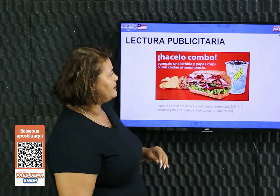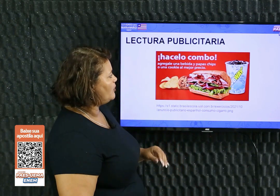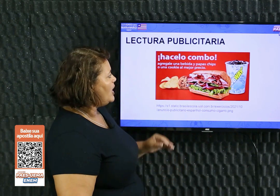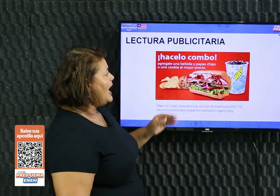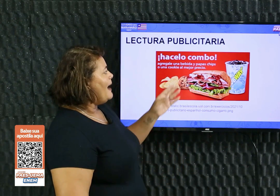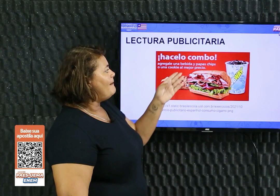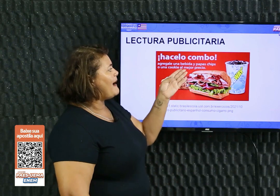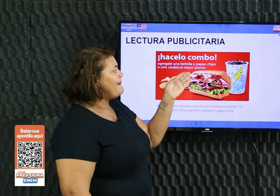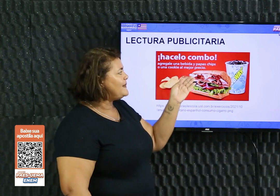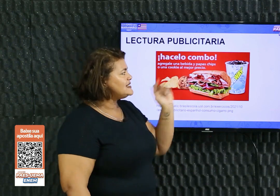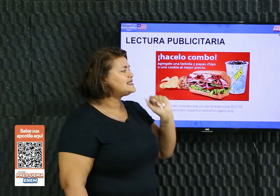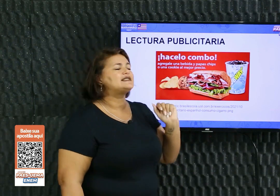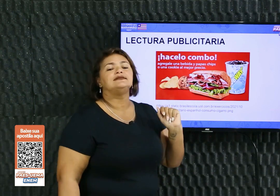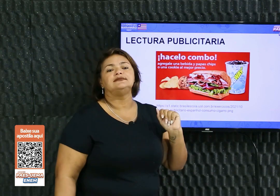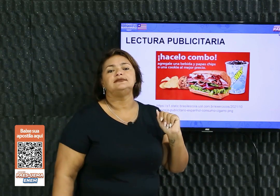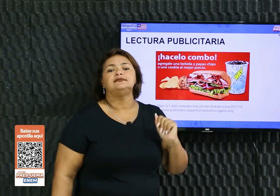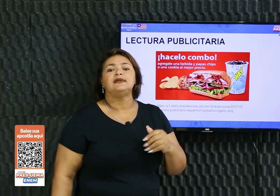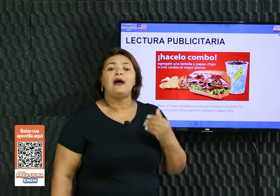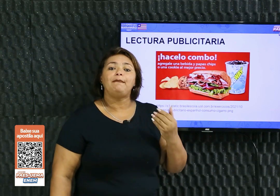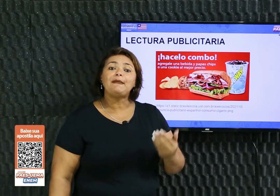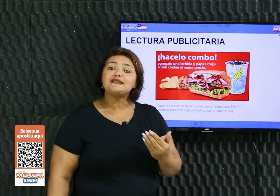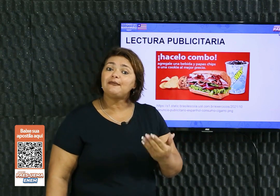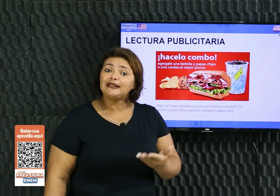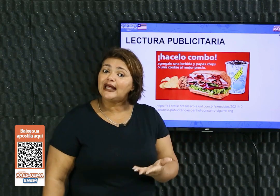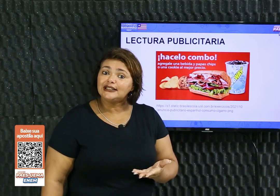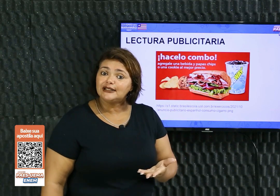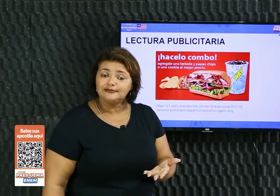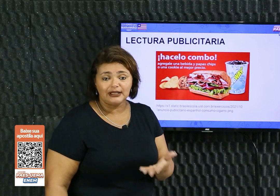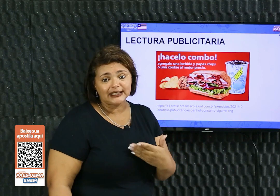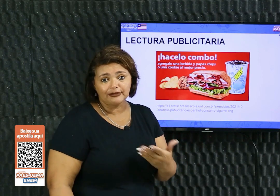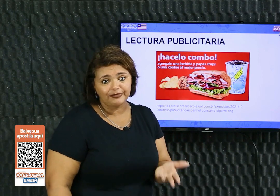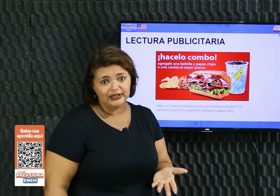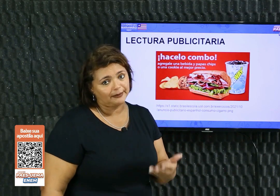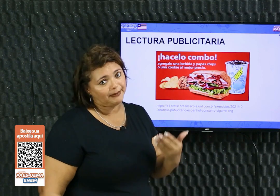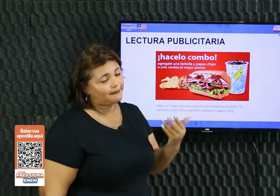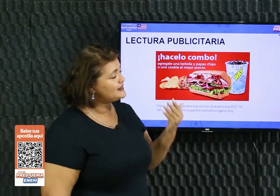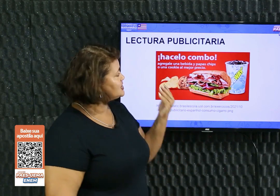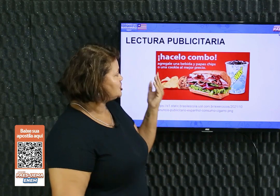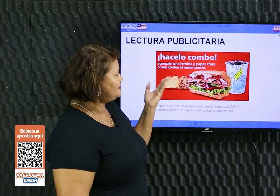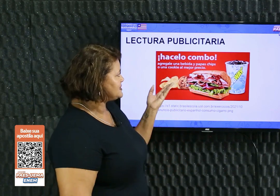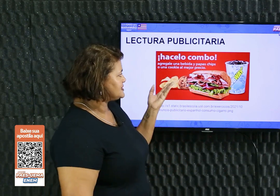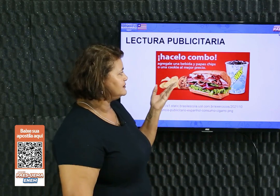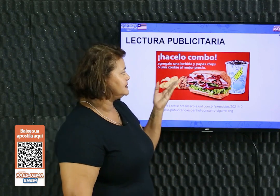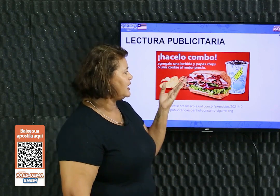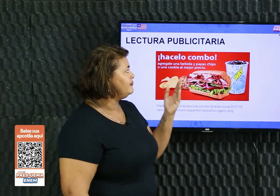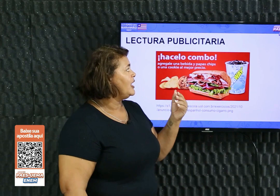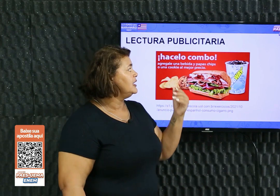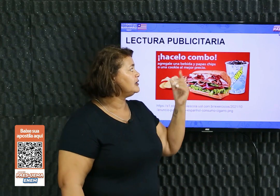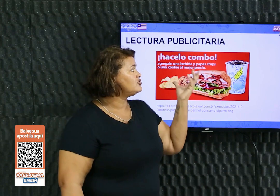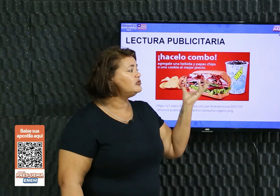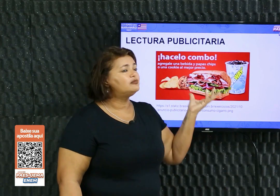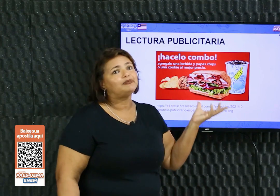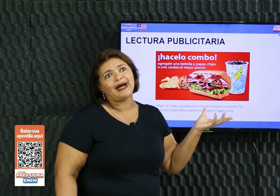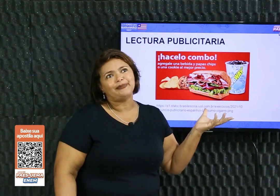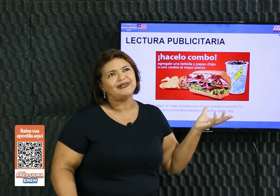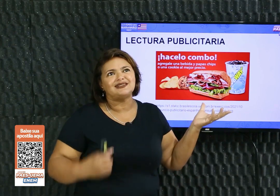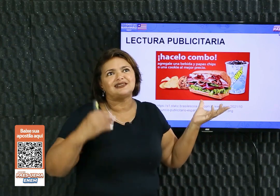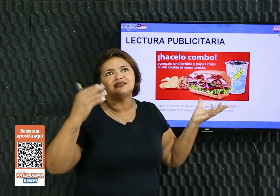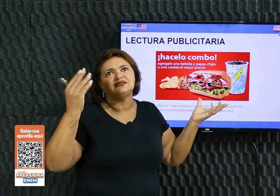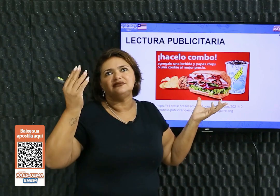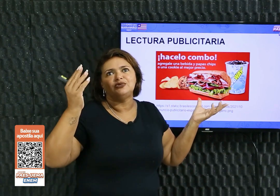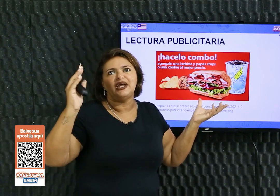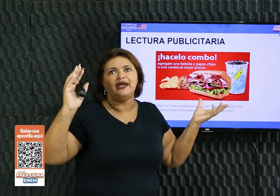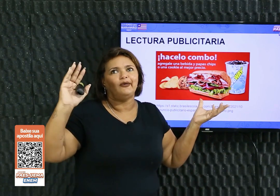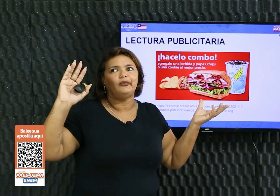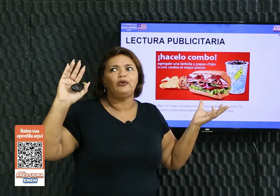Por exemplo, papas é batata frita, papas chips, tá? Então, se eu não,